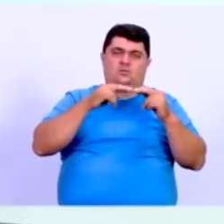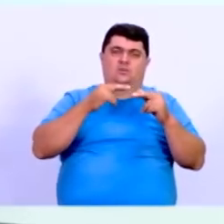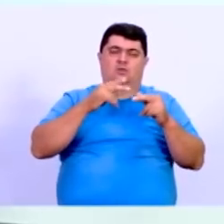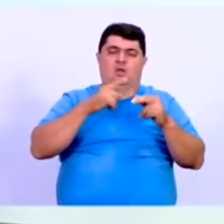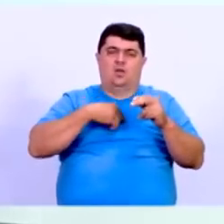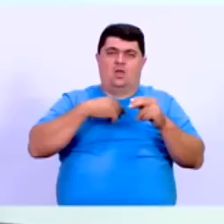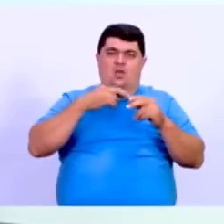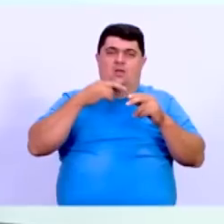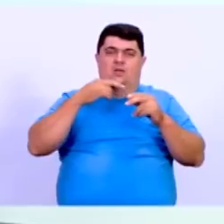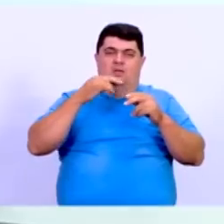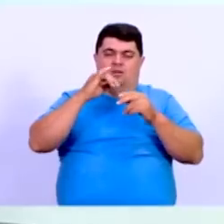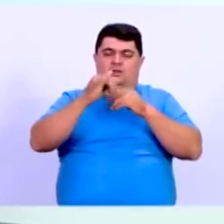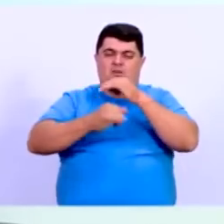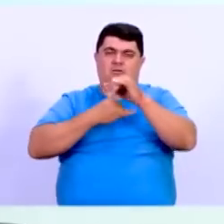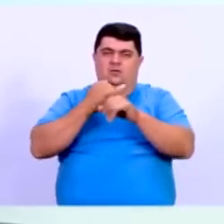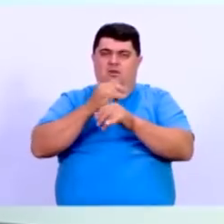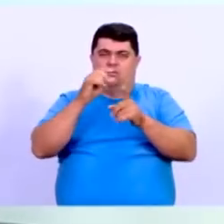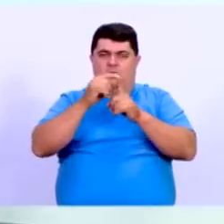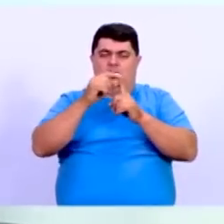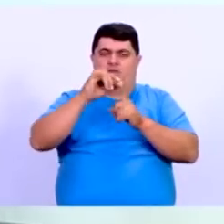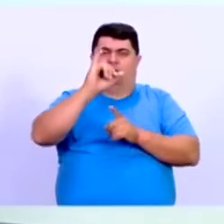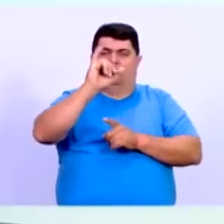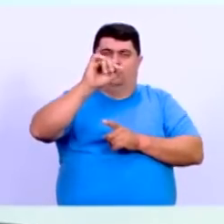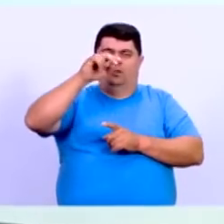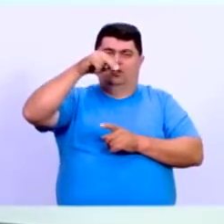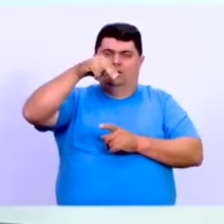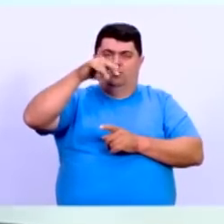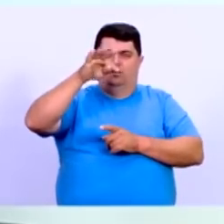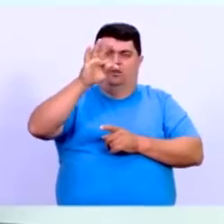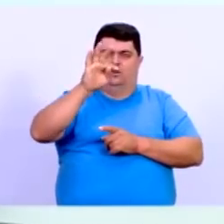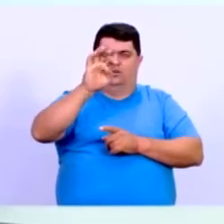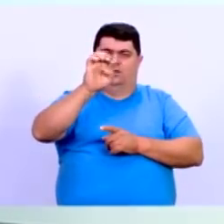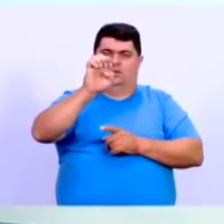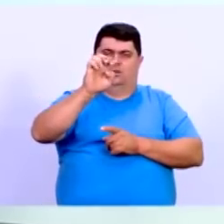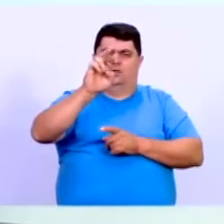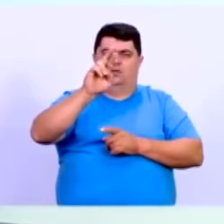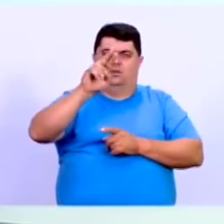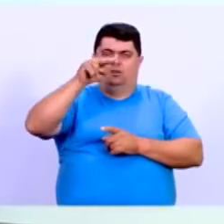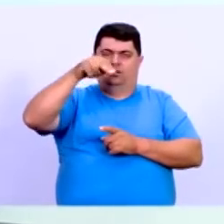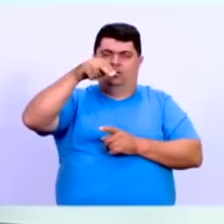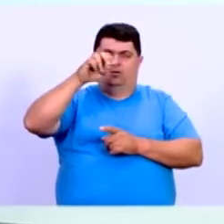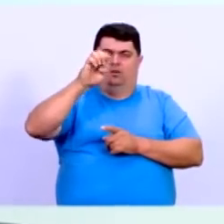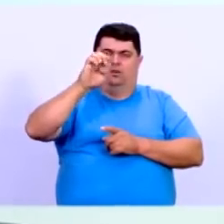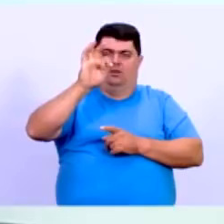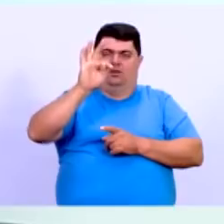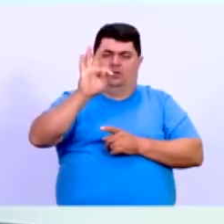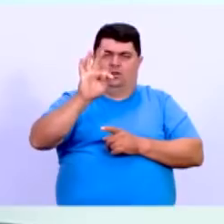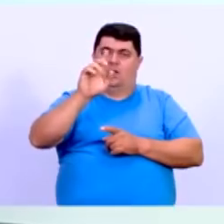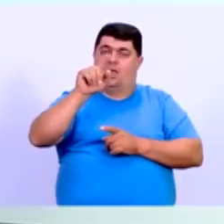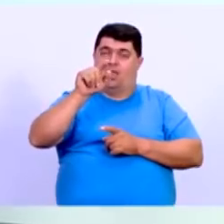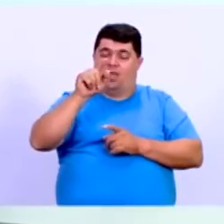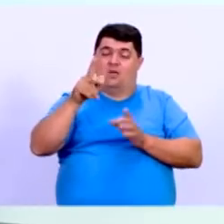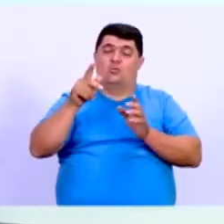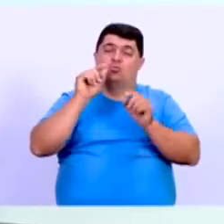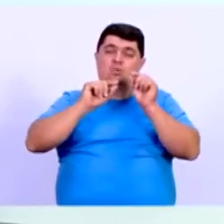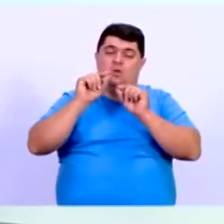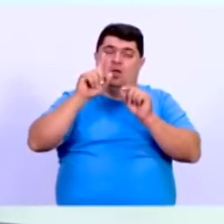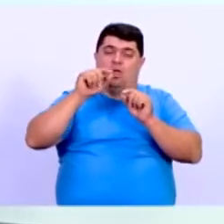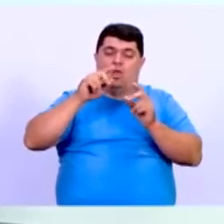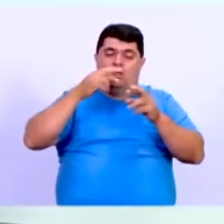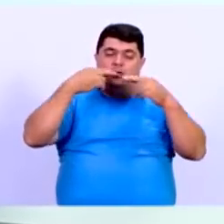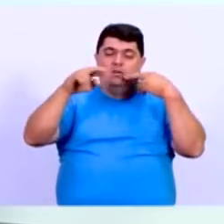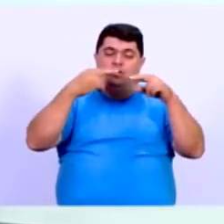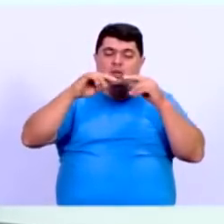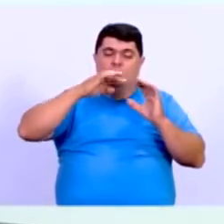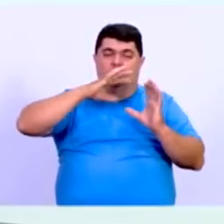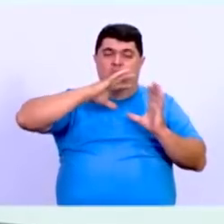rede mundial de computadores. É por isso que eu falei para vocês, que está no próprio nome do curso de vocês, né? A palavra ali, redes, né, de computadores. Tudo